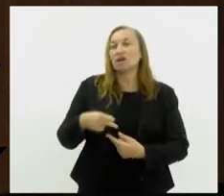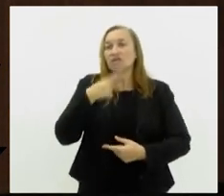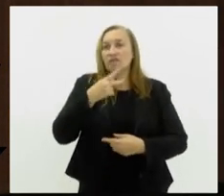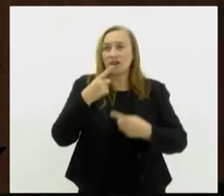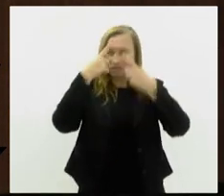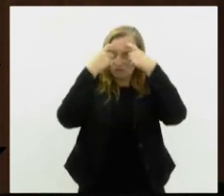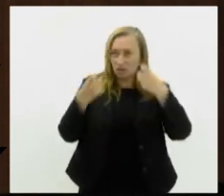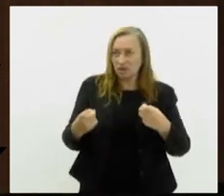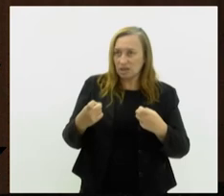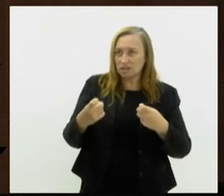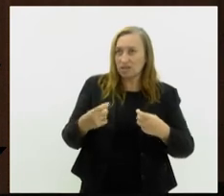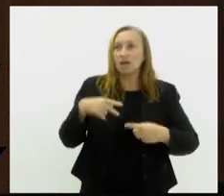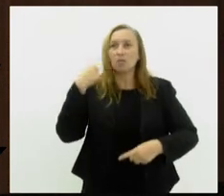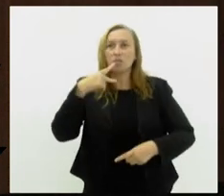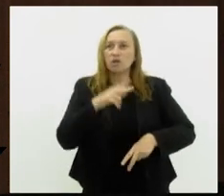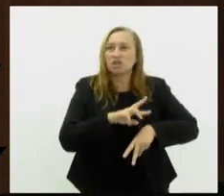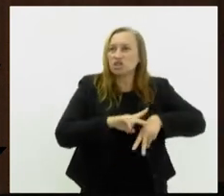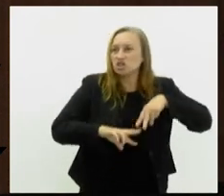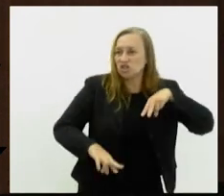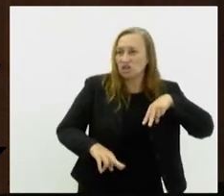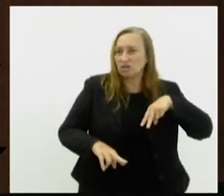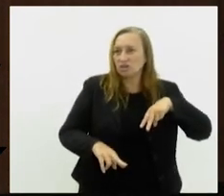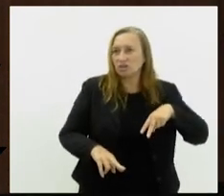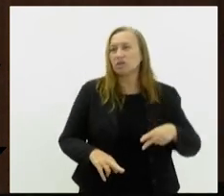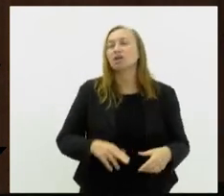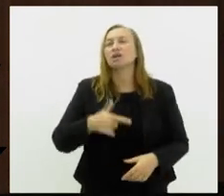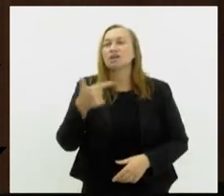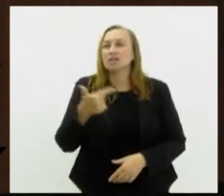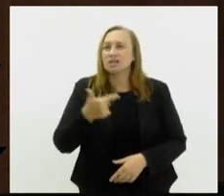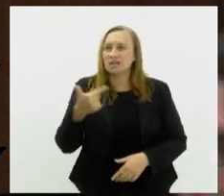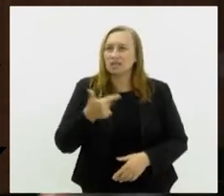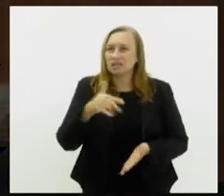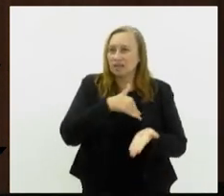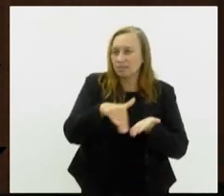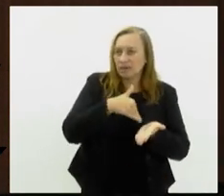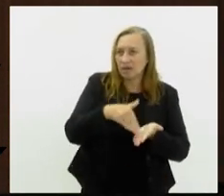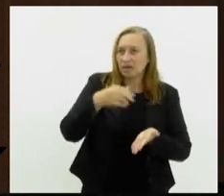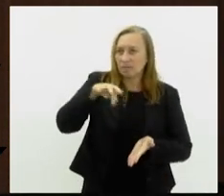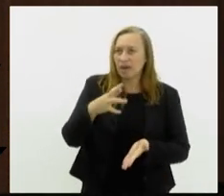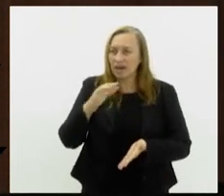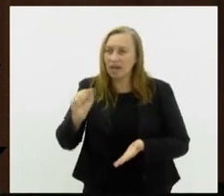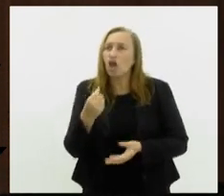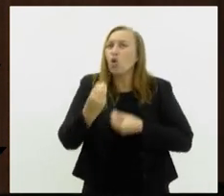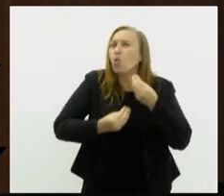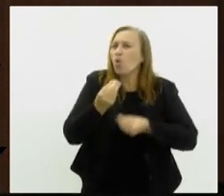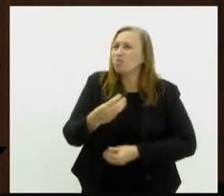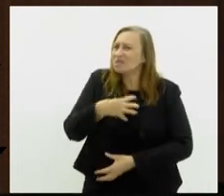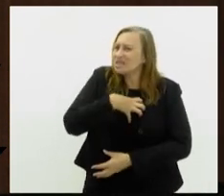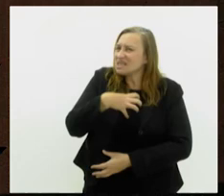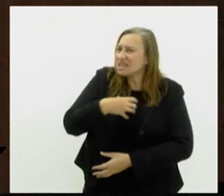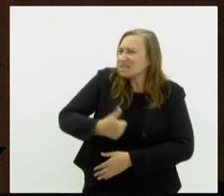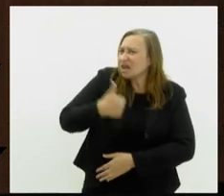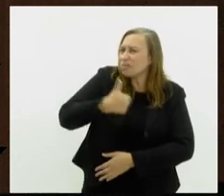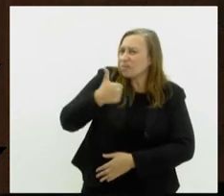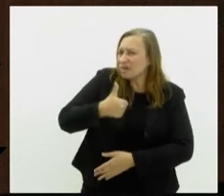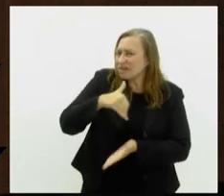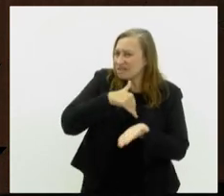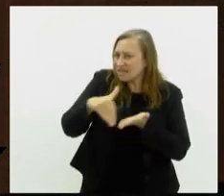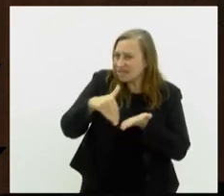gênero. Tá? Segundo, falarei para a secretária Maria Rosa. Eu queria saber como que ela se sente sendo a primeira